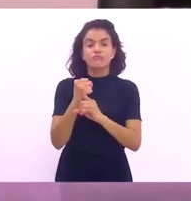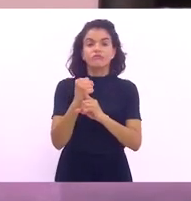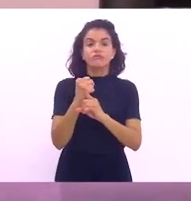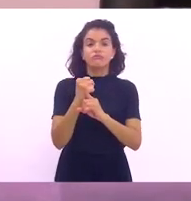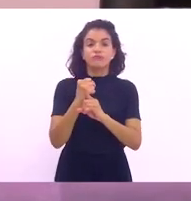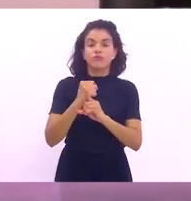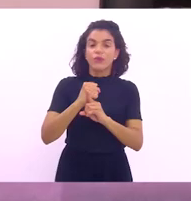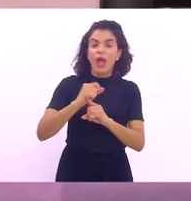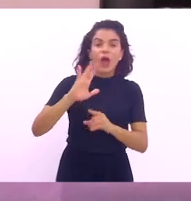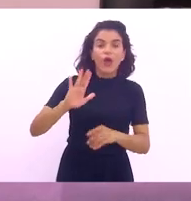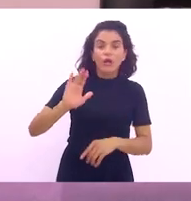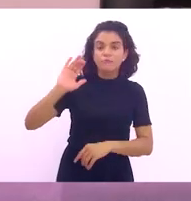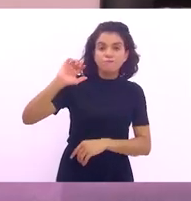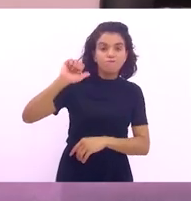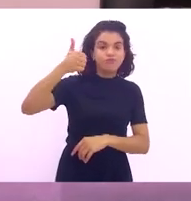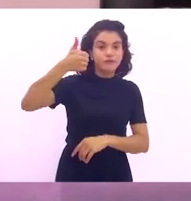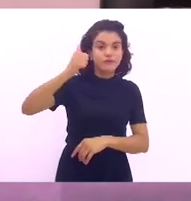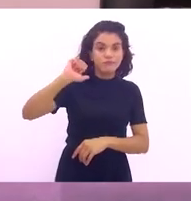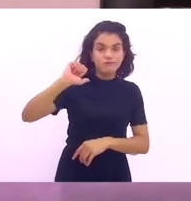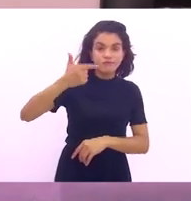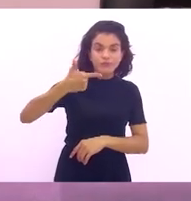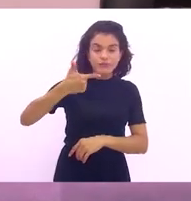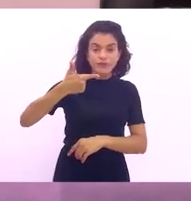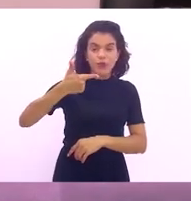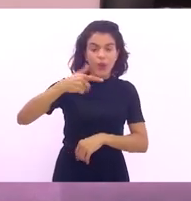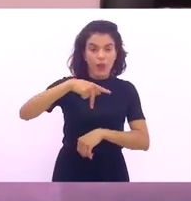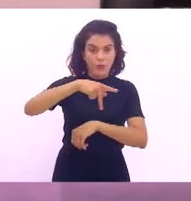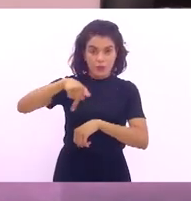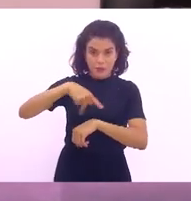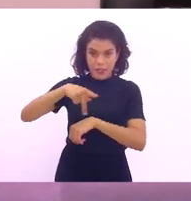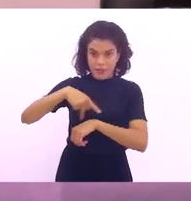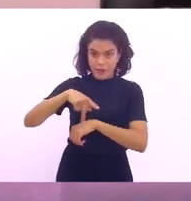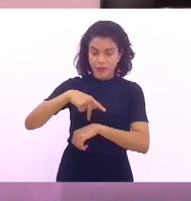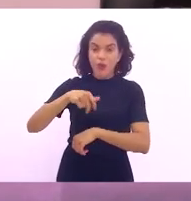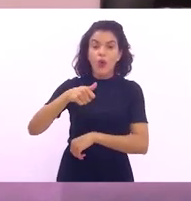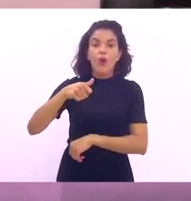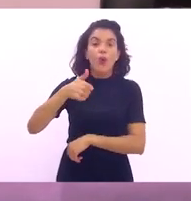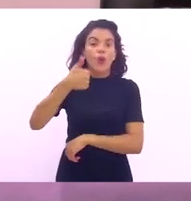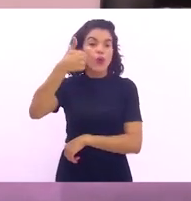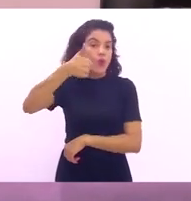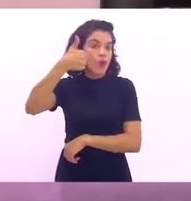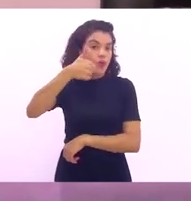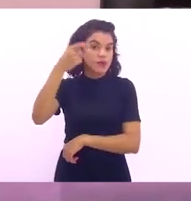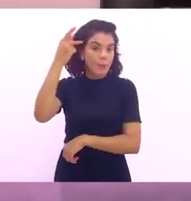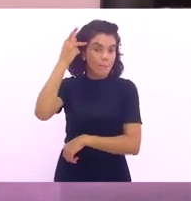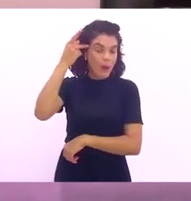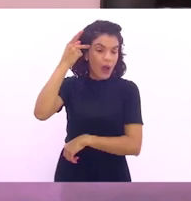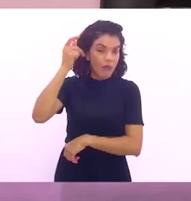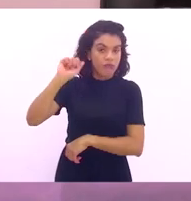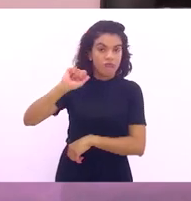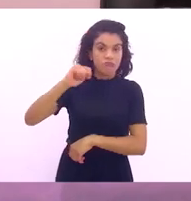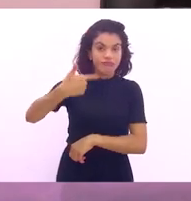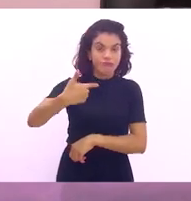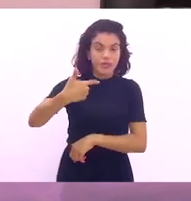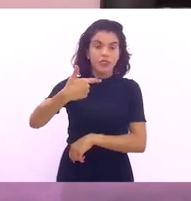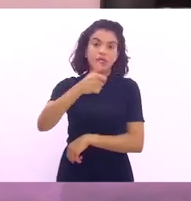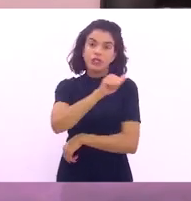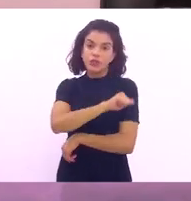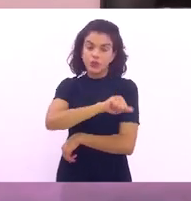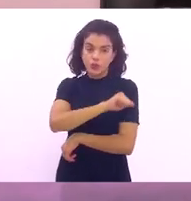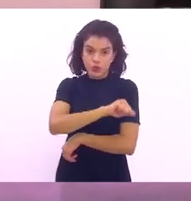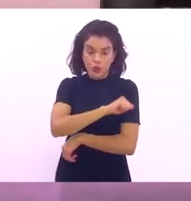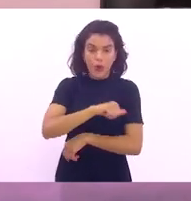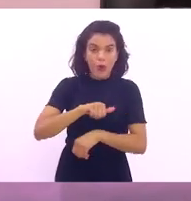no país é importante dizer que o Rio de Janeiro junto com São Paulo são os estados